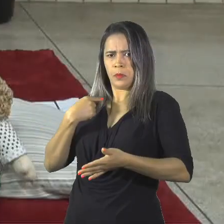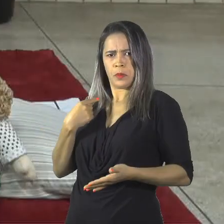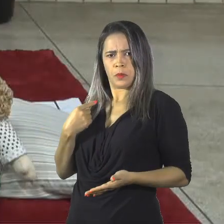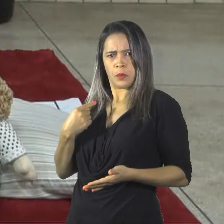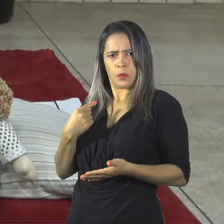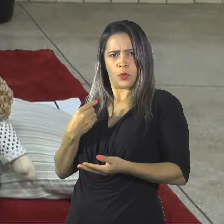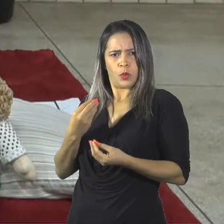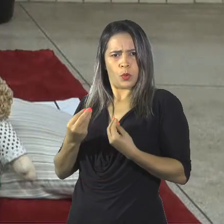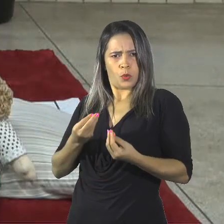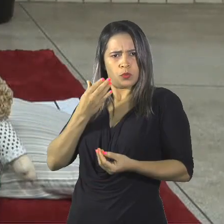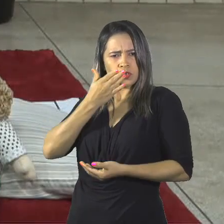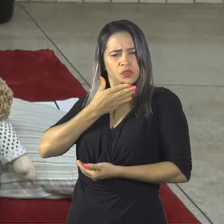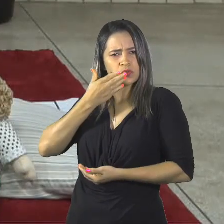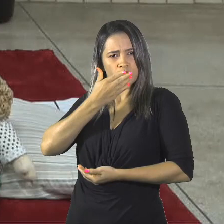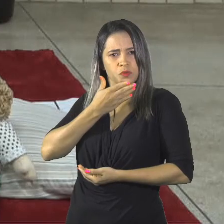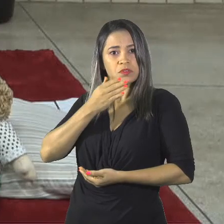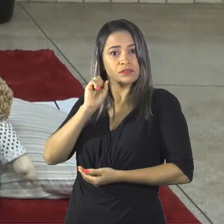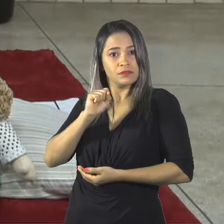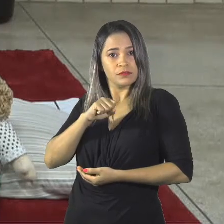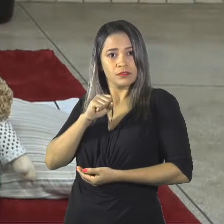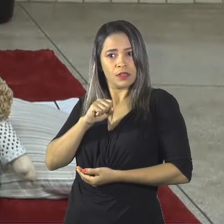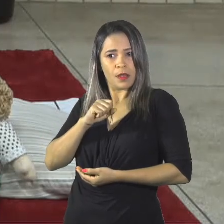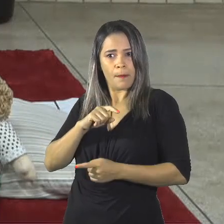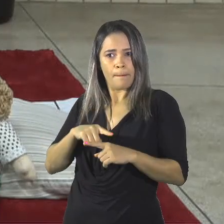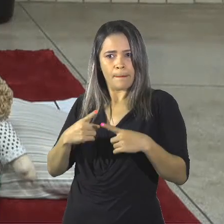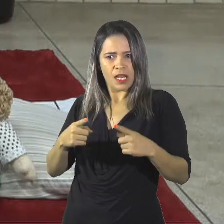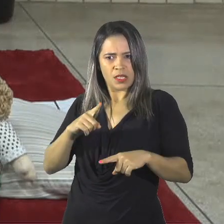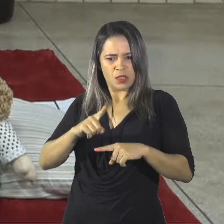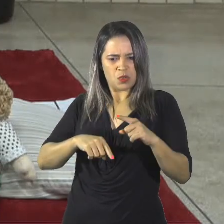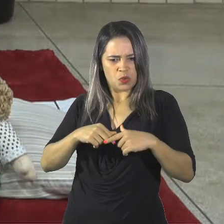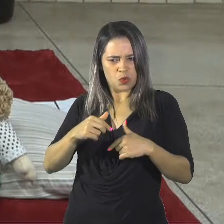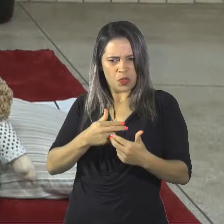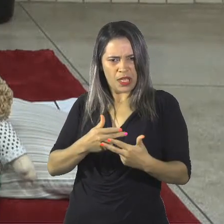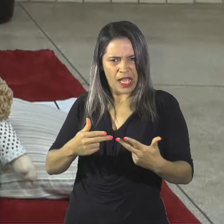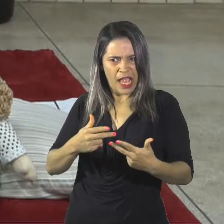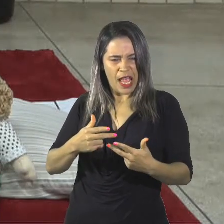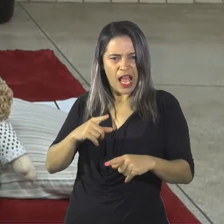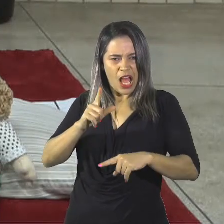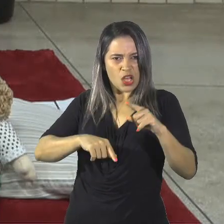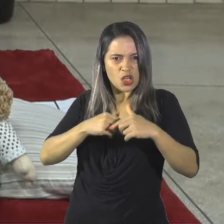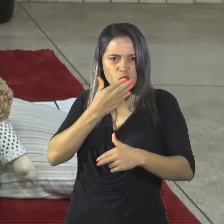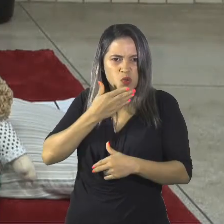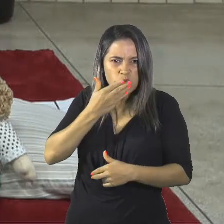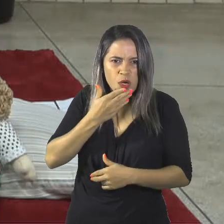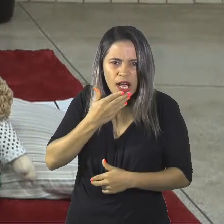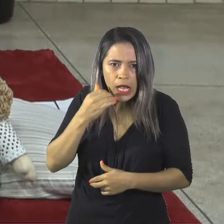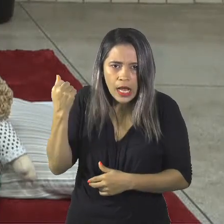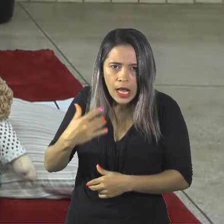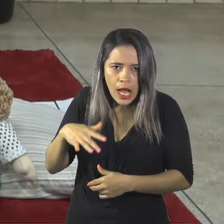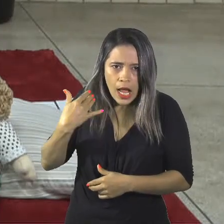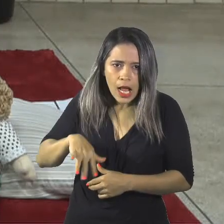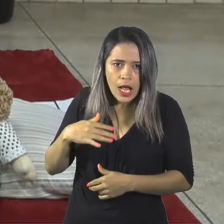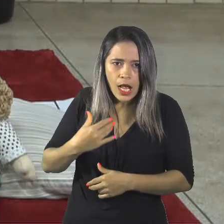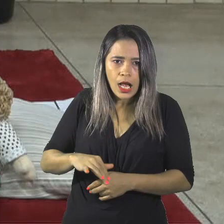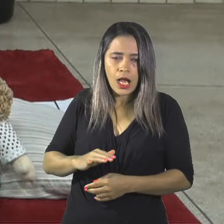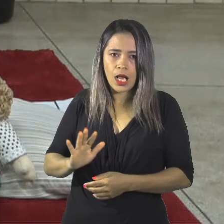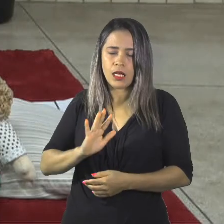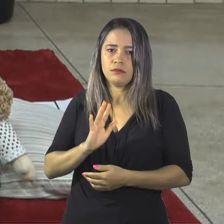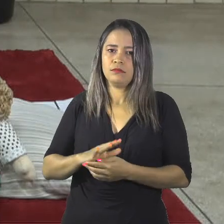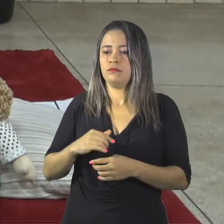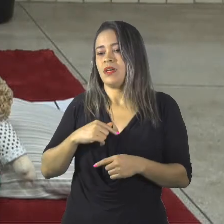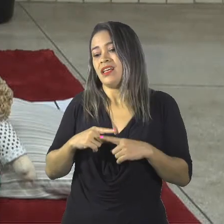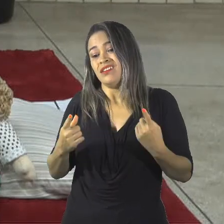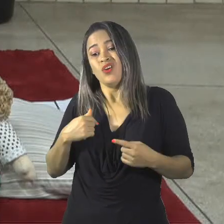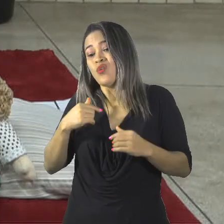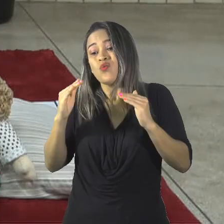De açúcar. Mas açúcar não é um material tão caro? Pois não. Eu não tenho casa e não posso